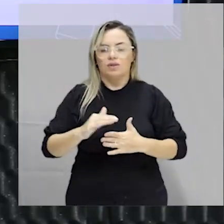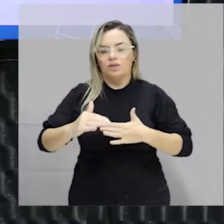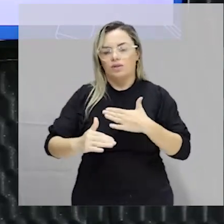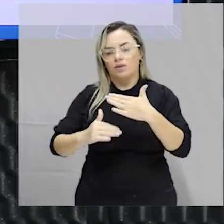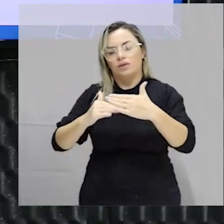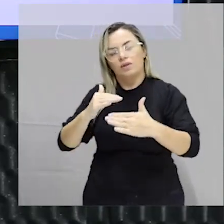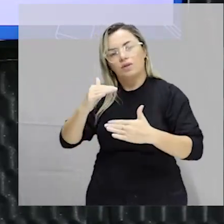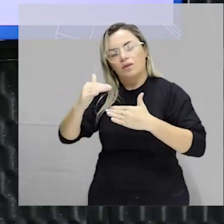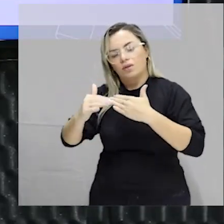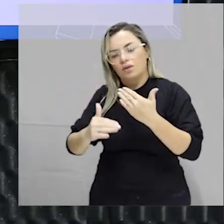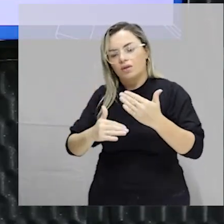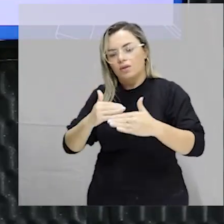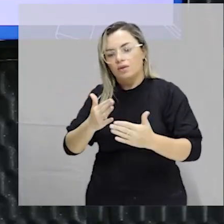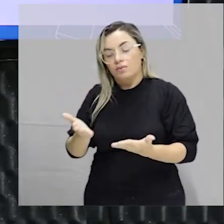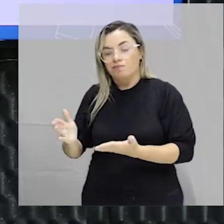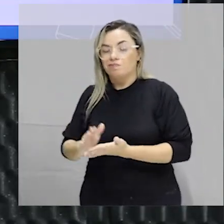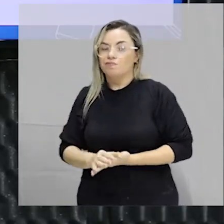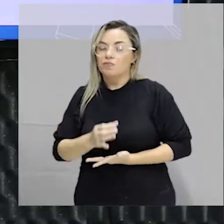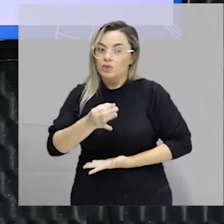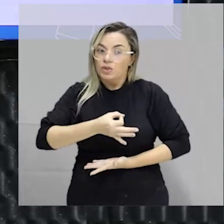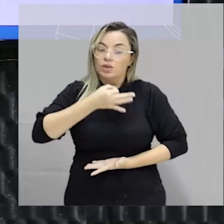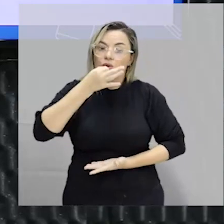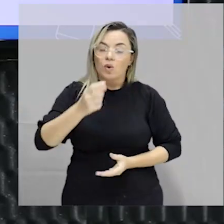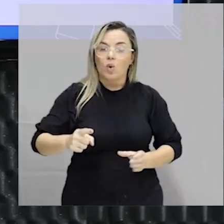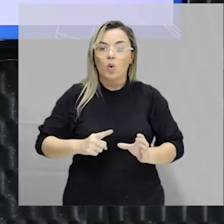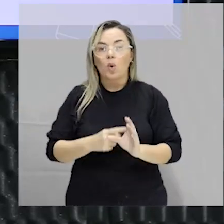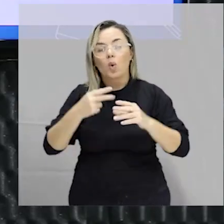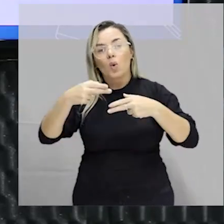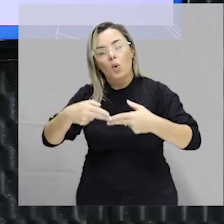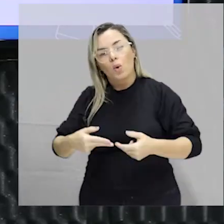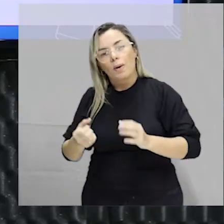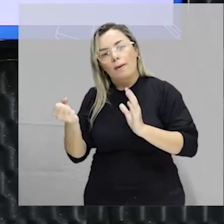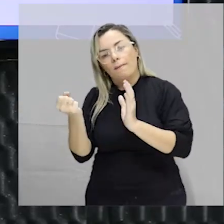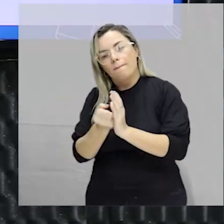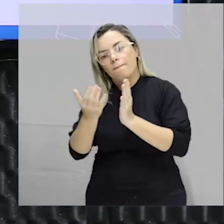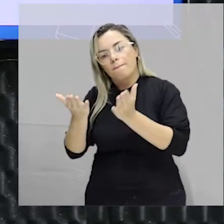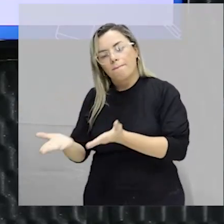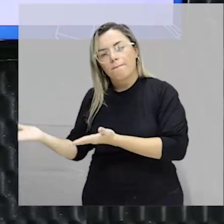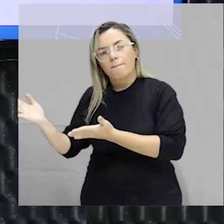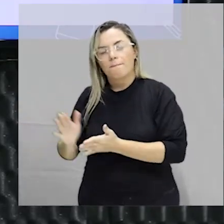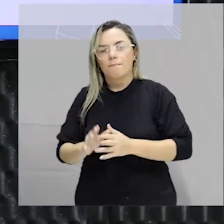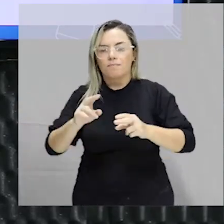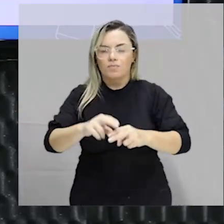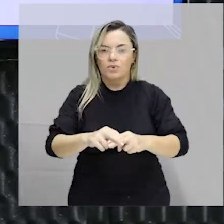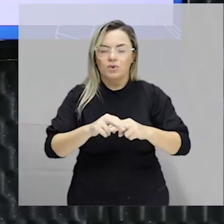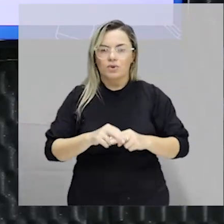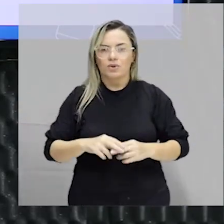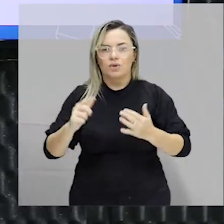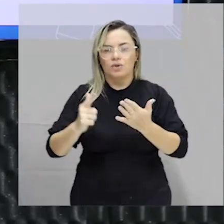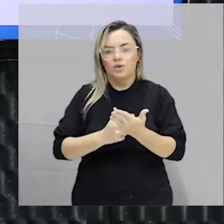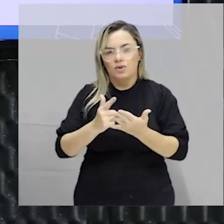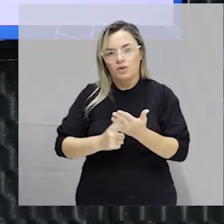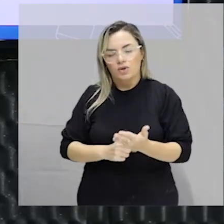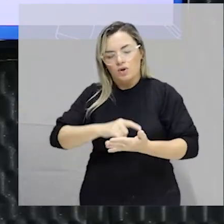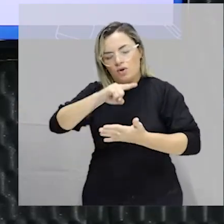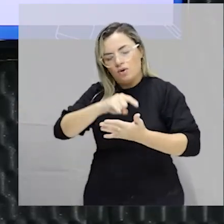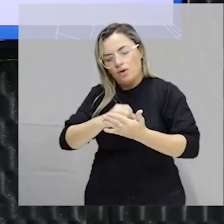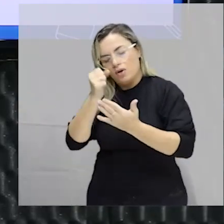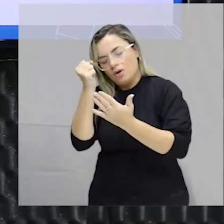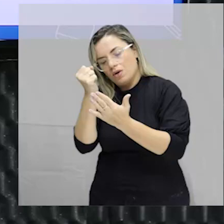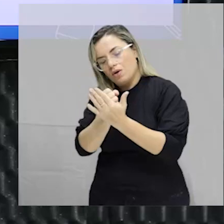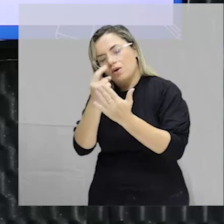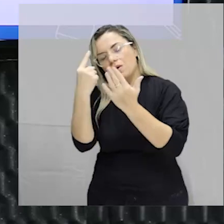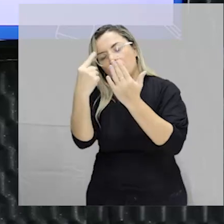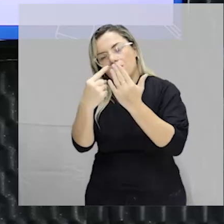processo, seria supostamente o comunismo. Por isso que o nome do livro é Manifesto do Partido Comunista.